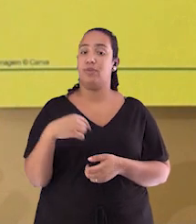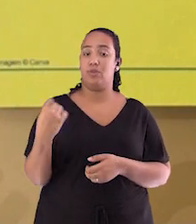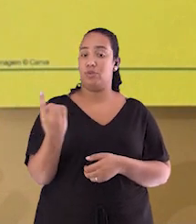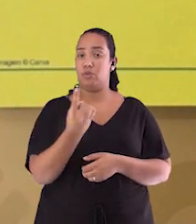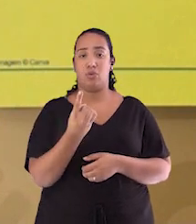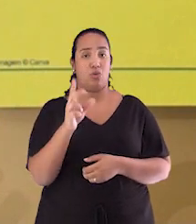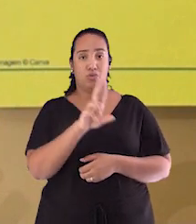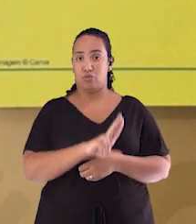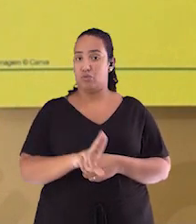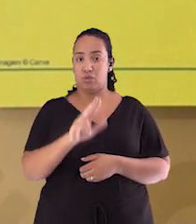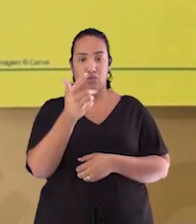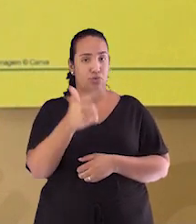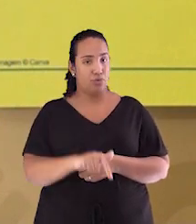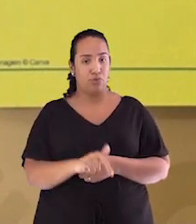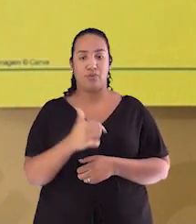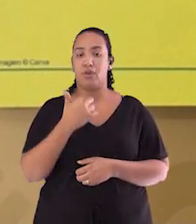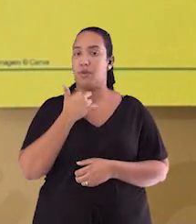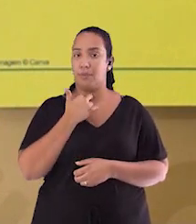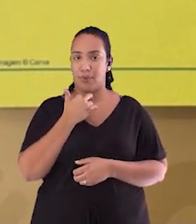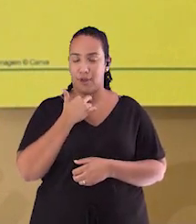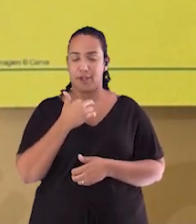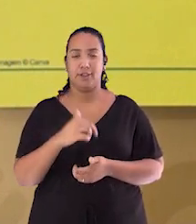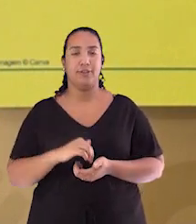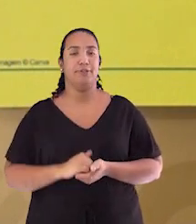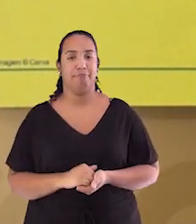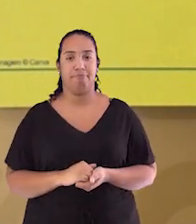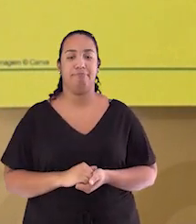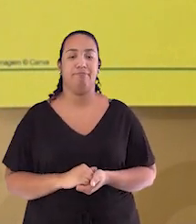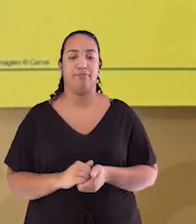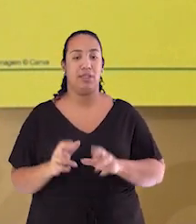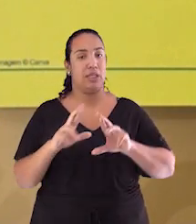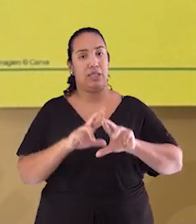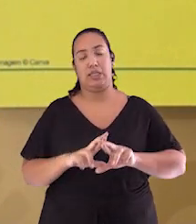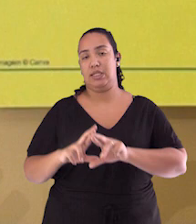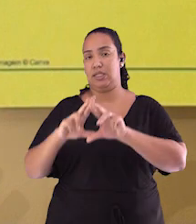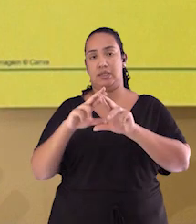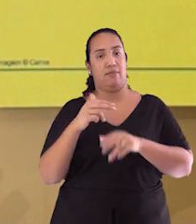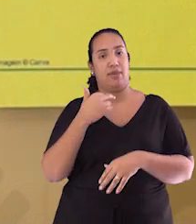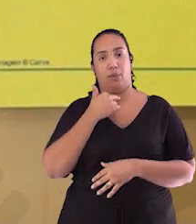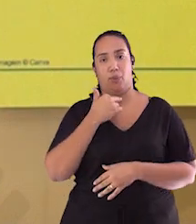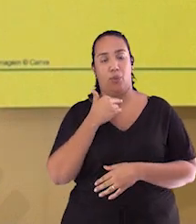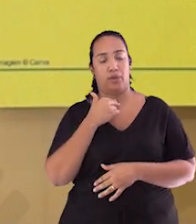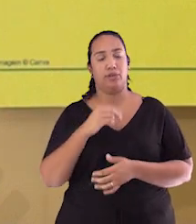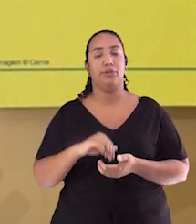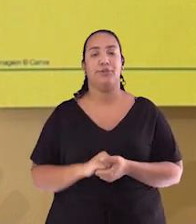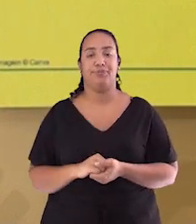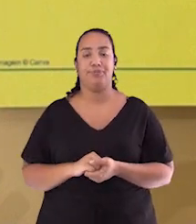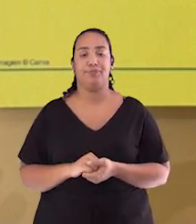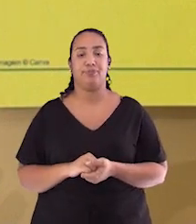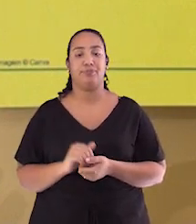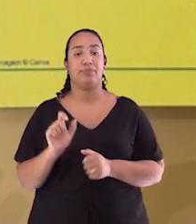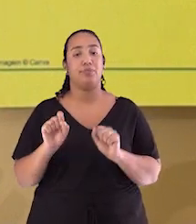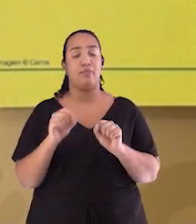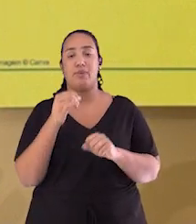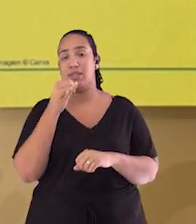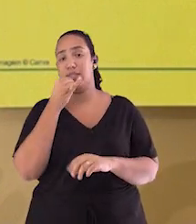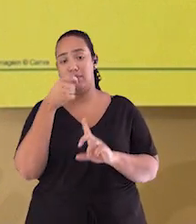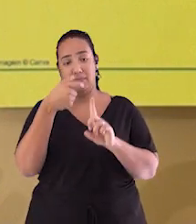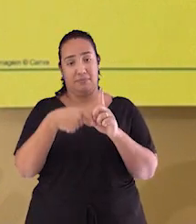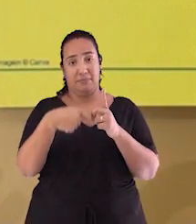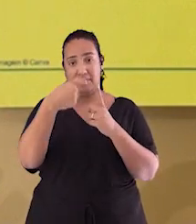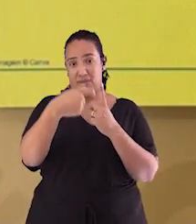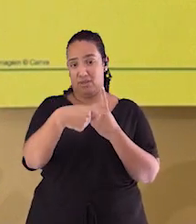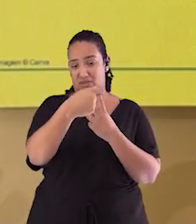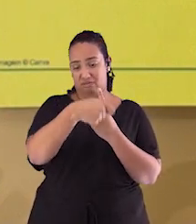são reciclados, ou seja, que não podem ser reutilizados e transformados em outros, que podem ser cascas de alimentos